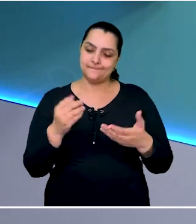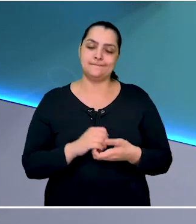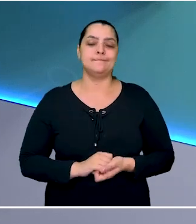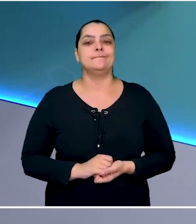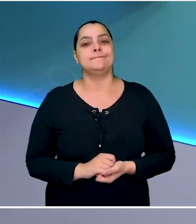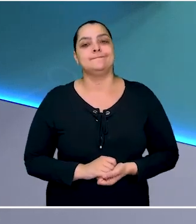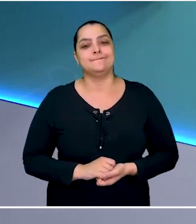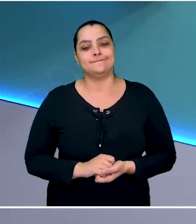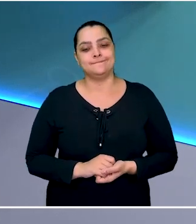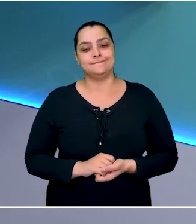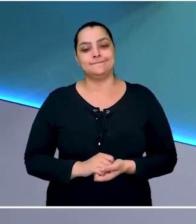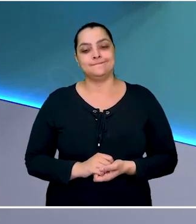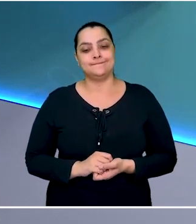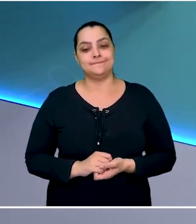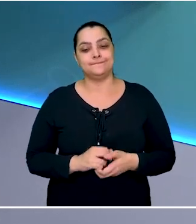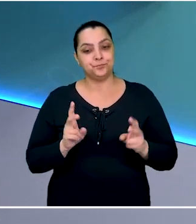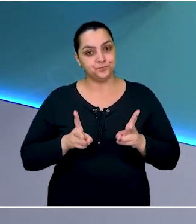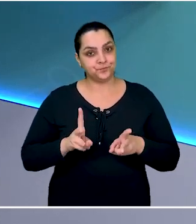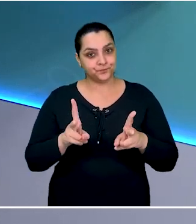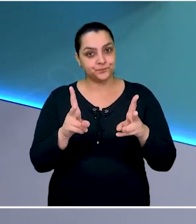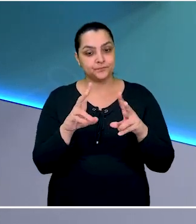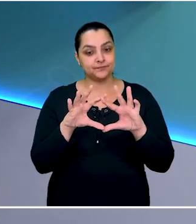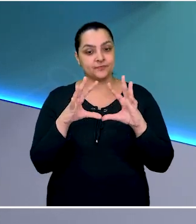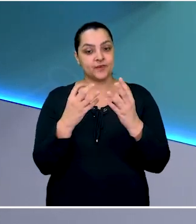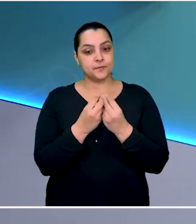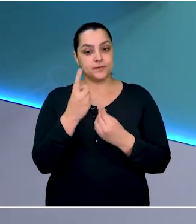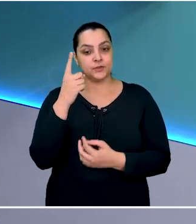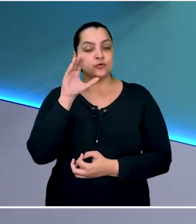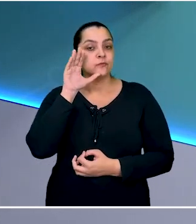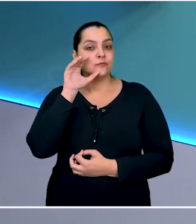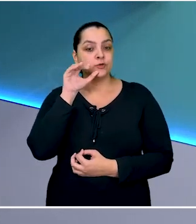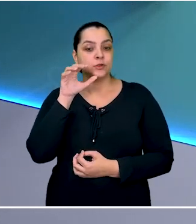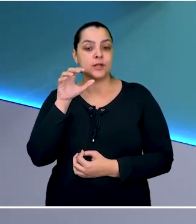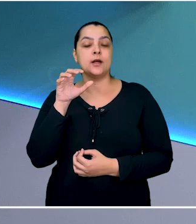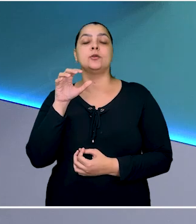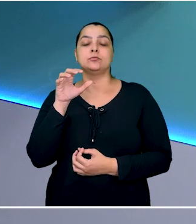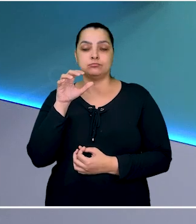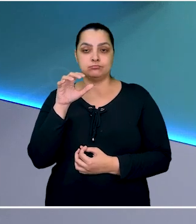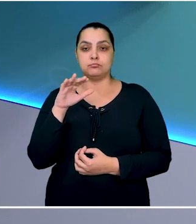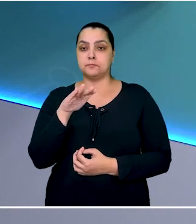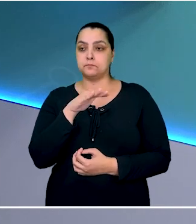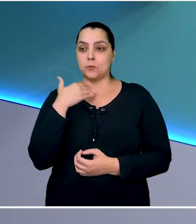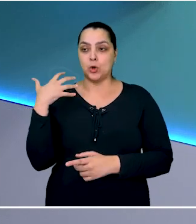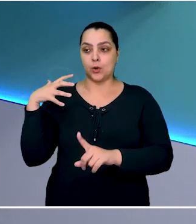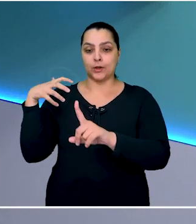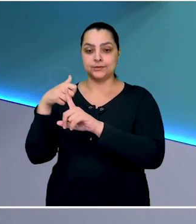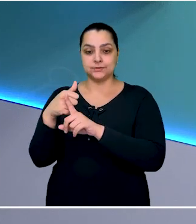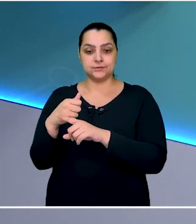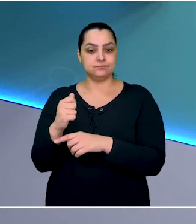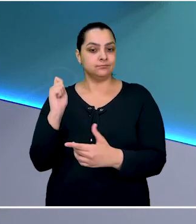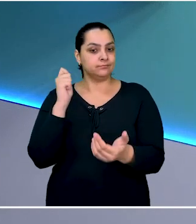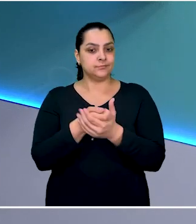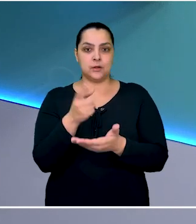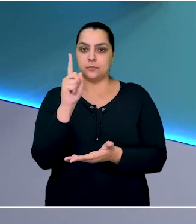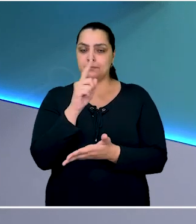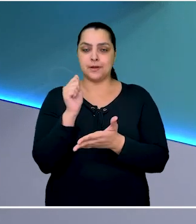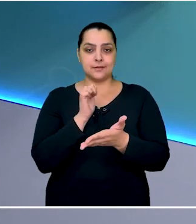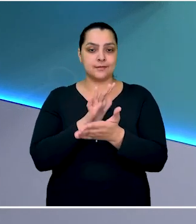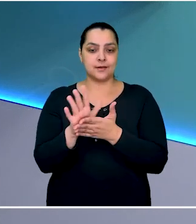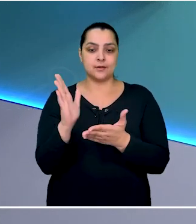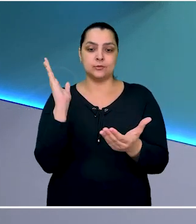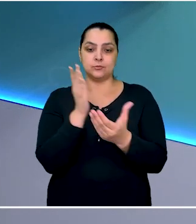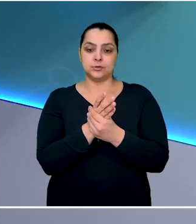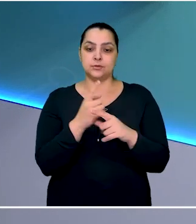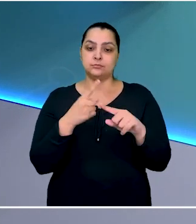você. Seguindo o nosso giro, a família de um empregado morto em acidente de trabalho não vai ter de pagar custas